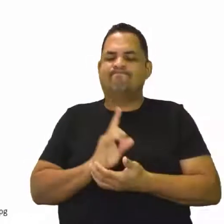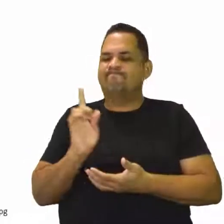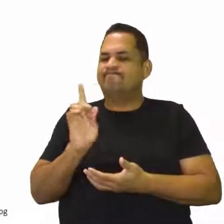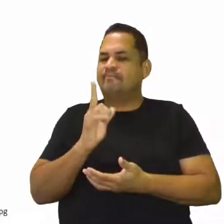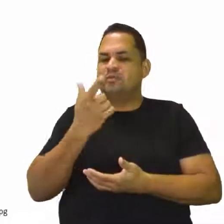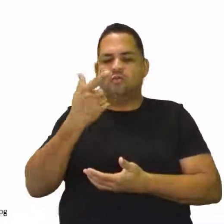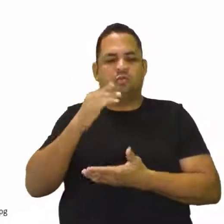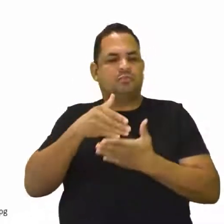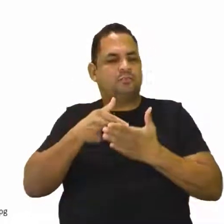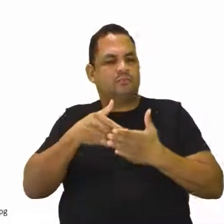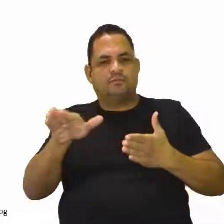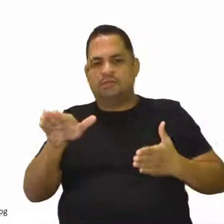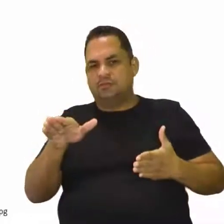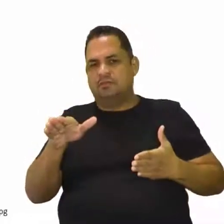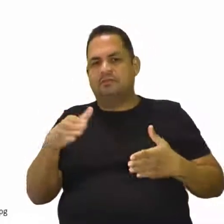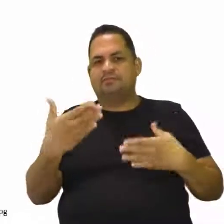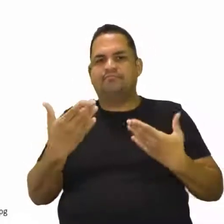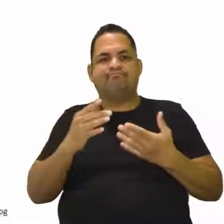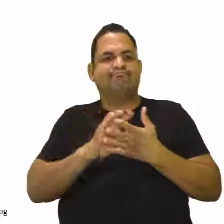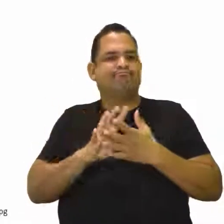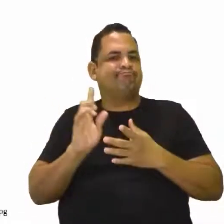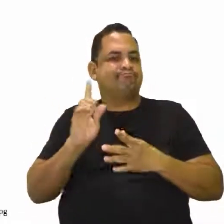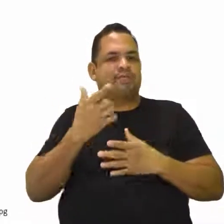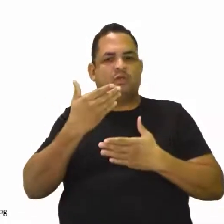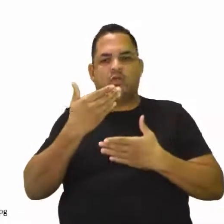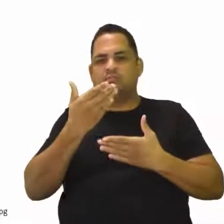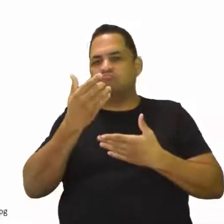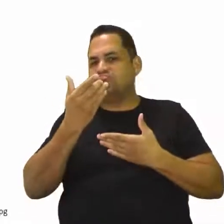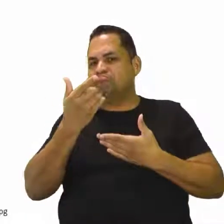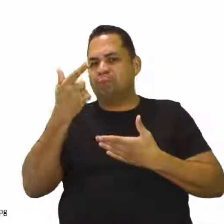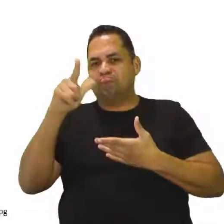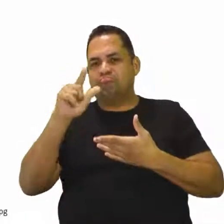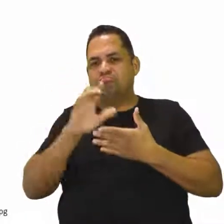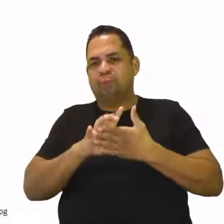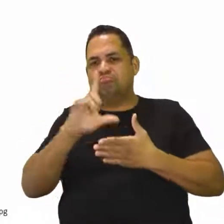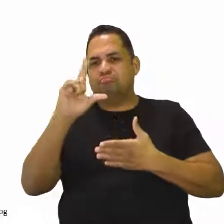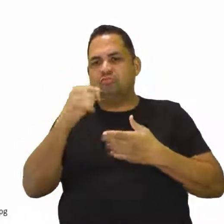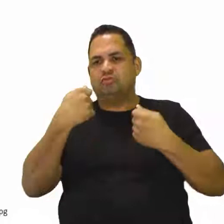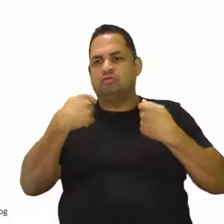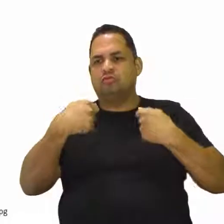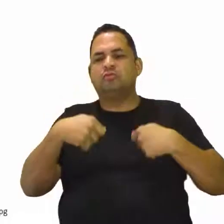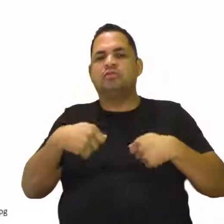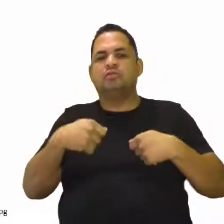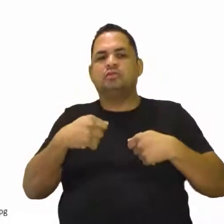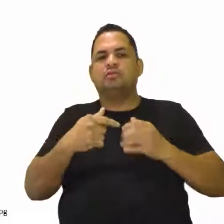Não eliminaram. Não conseguiram reduzir o poder de seus representantes.